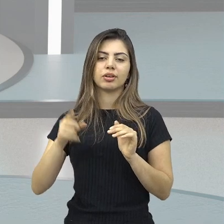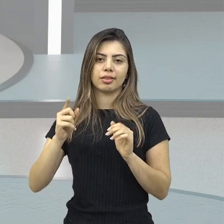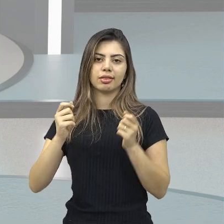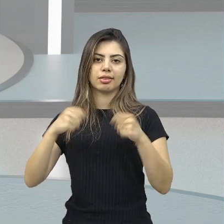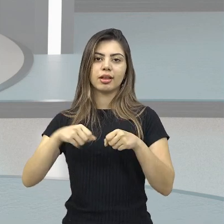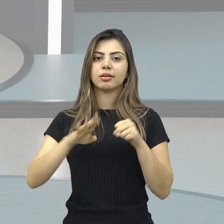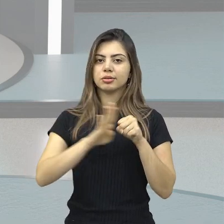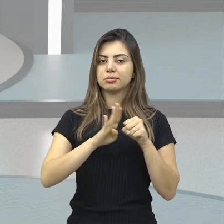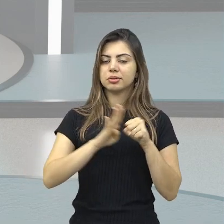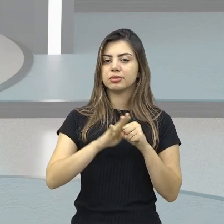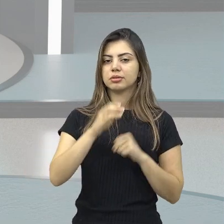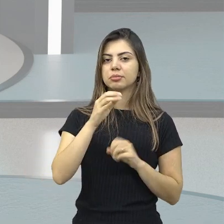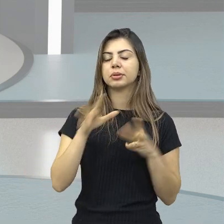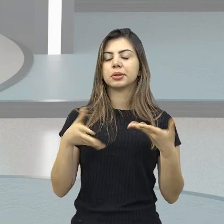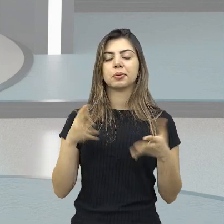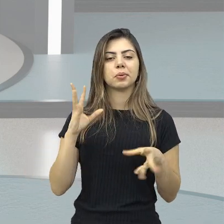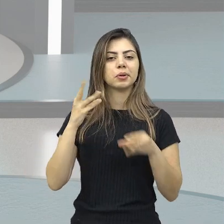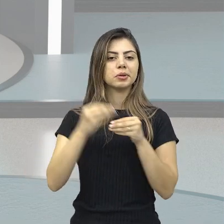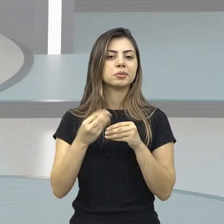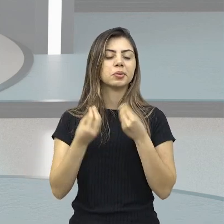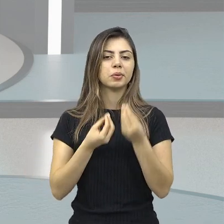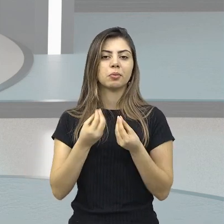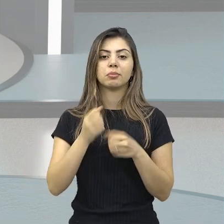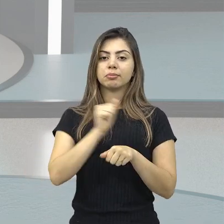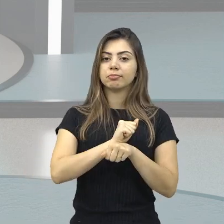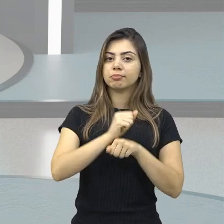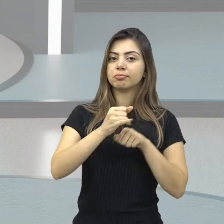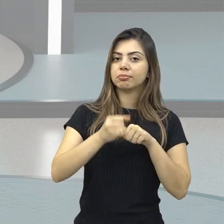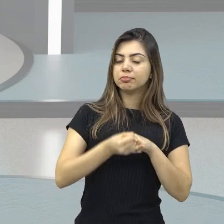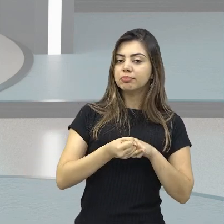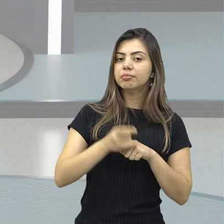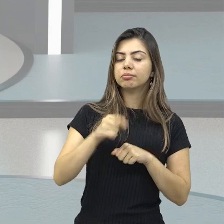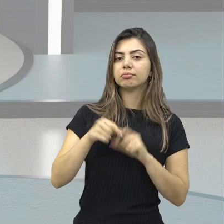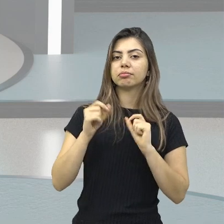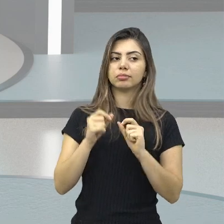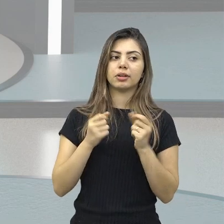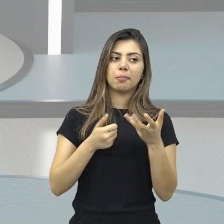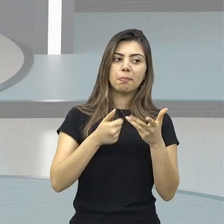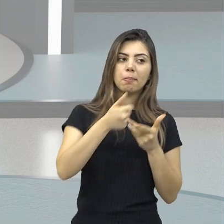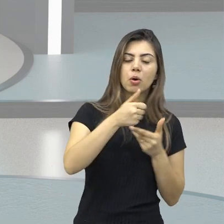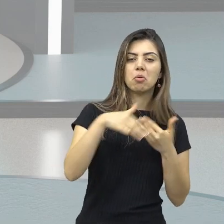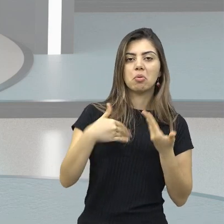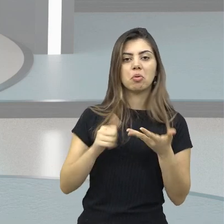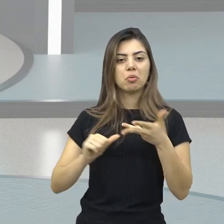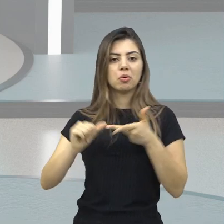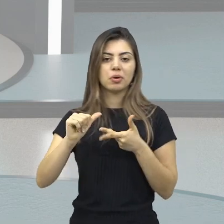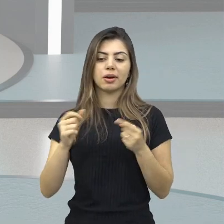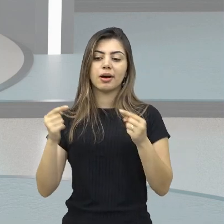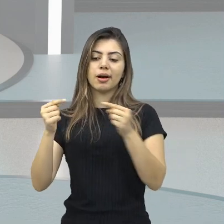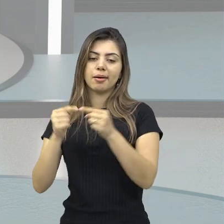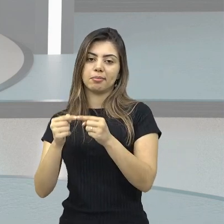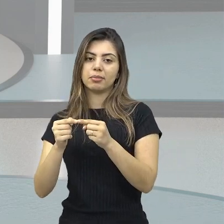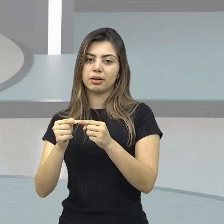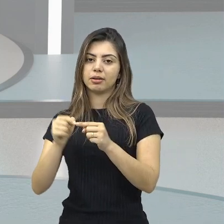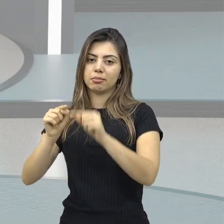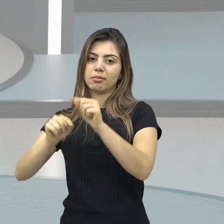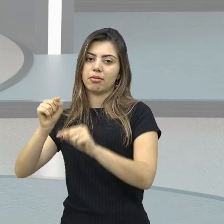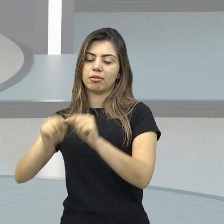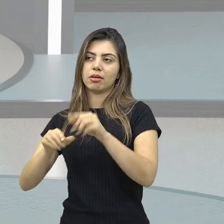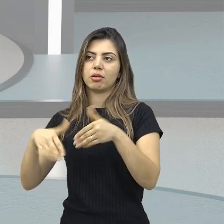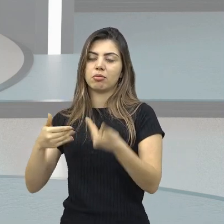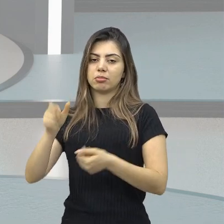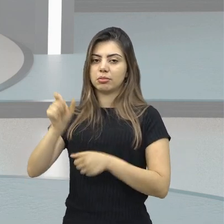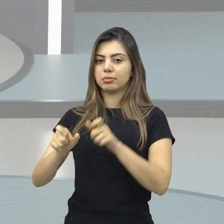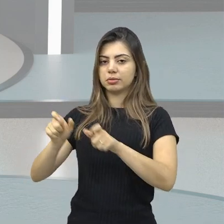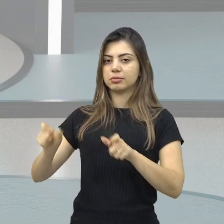Em resumo, adjetivos são qualidades boas ou ruins atribuídas a alguém ou a algo. Ponto final. Tudo que estiver qualificando um indivíduo,